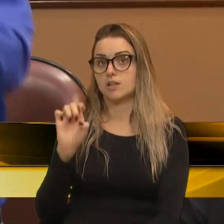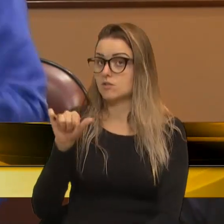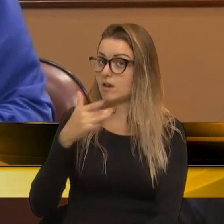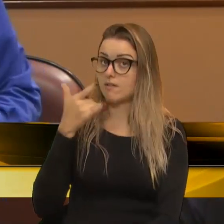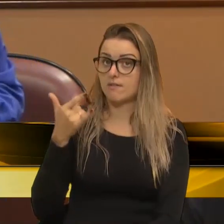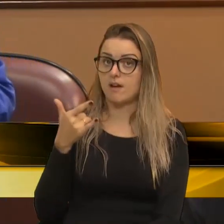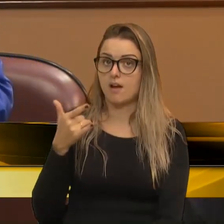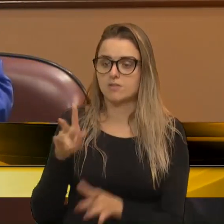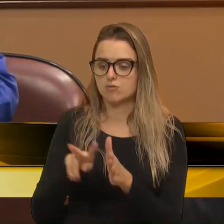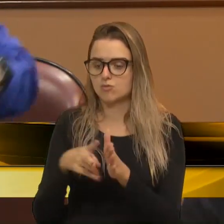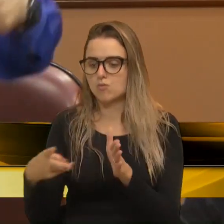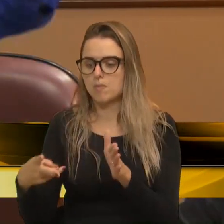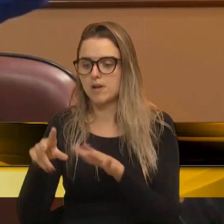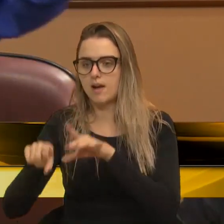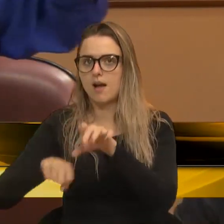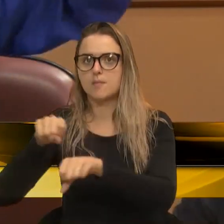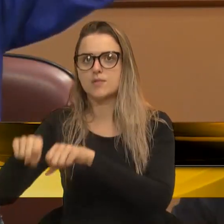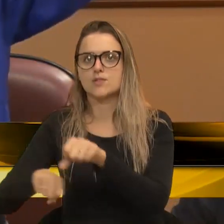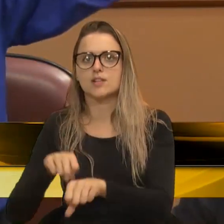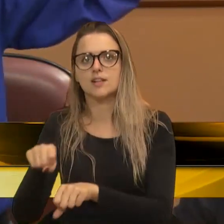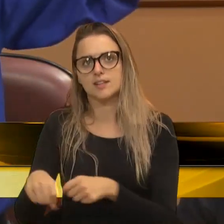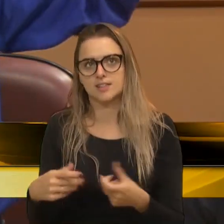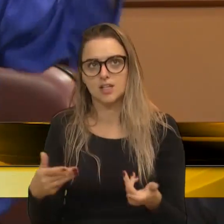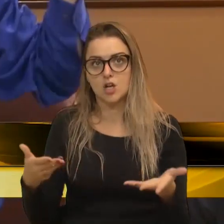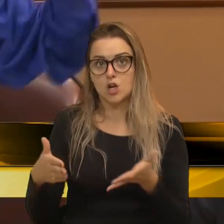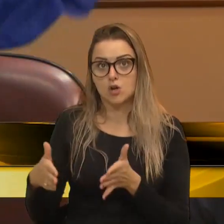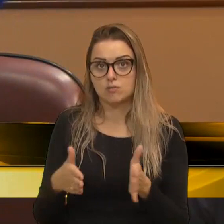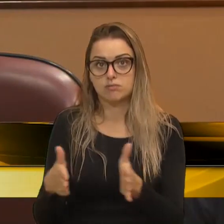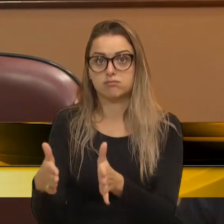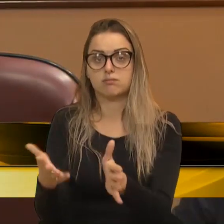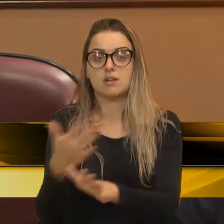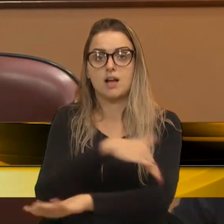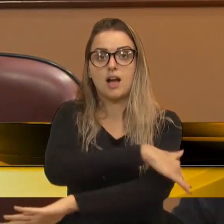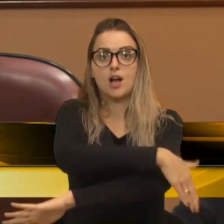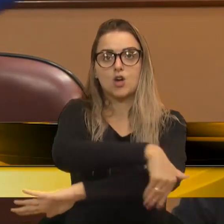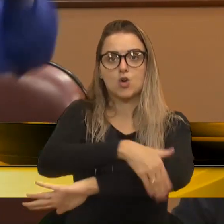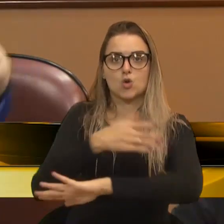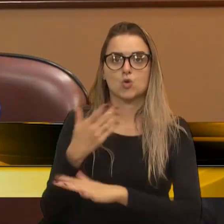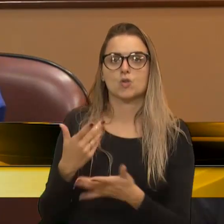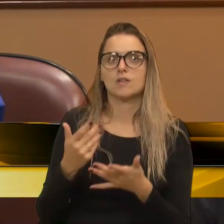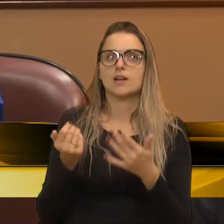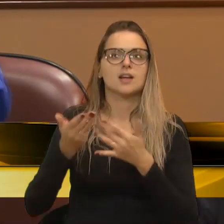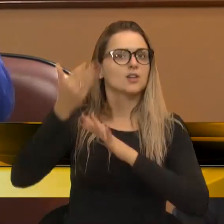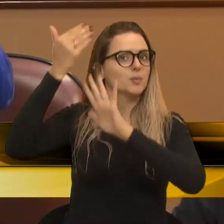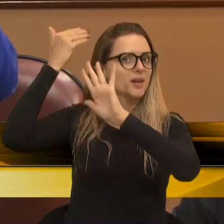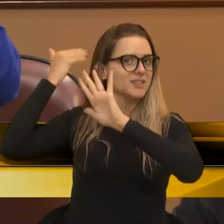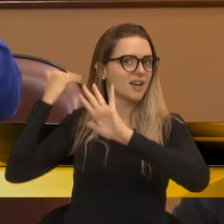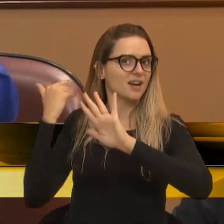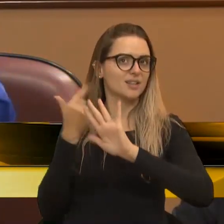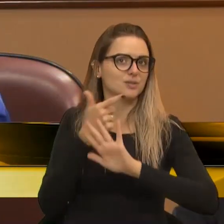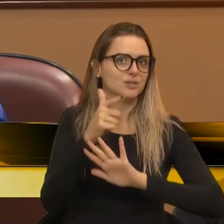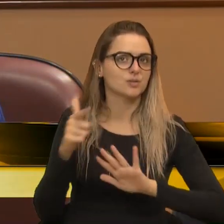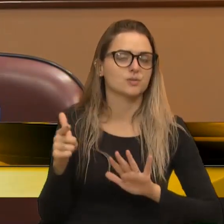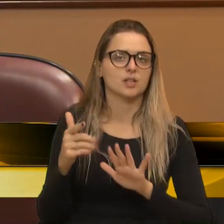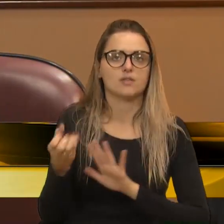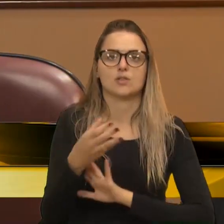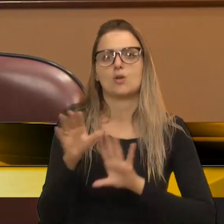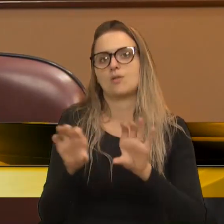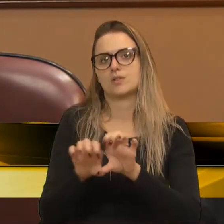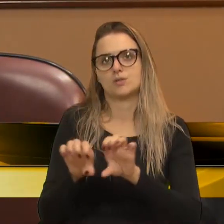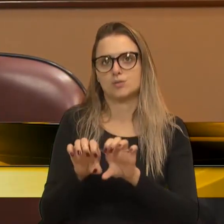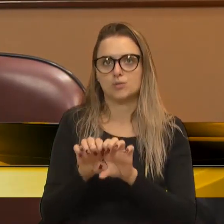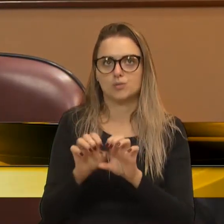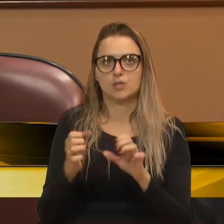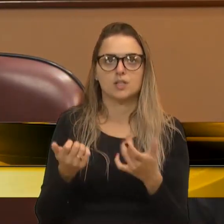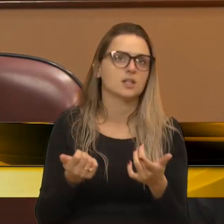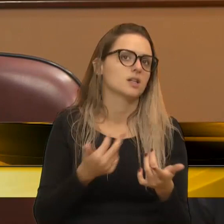Mas não temos. Seria muito fácil hoje abrir a curva do Tiago. Lá atrás não teve essa visão. Então, em algumas,